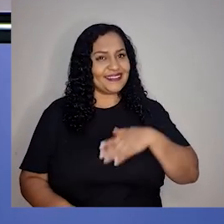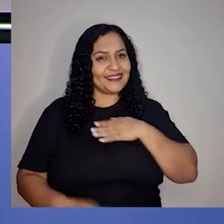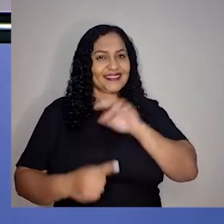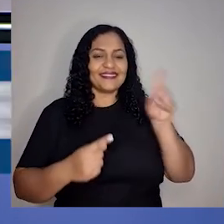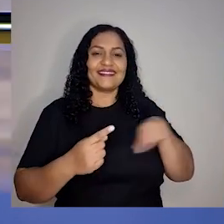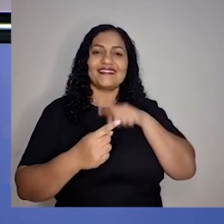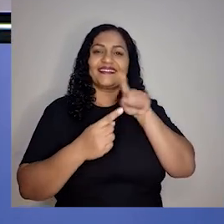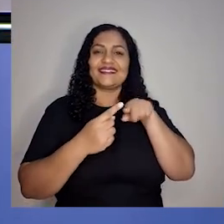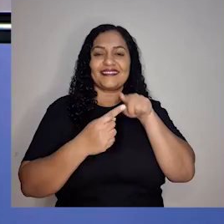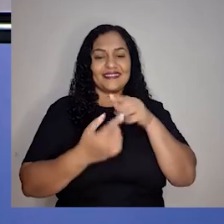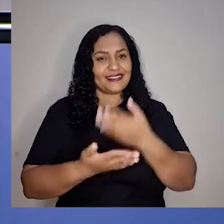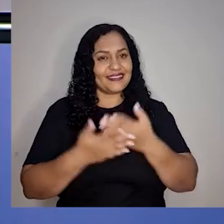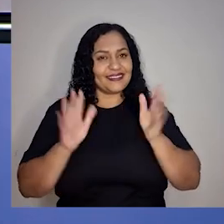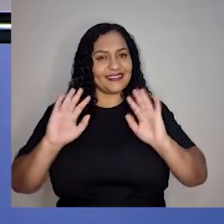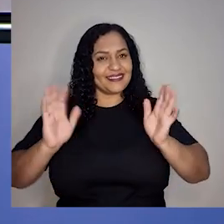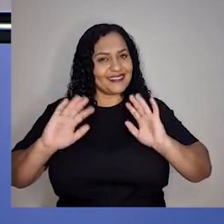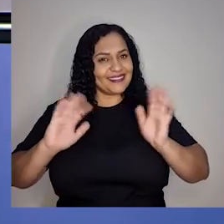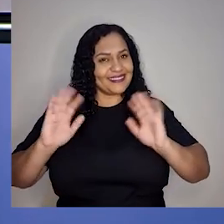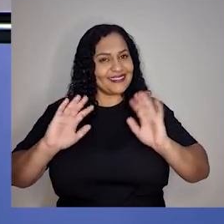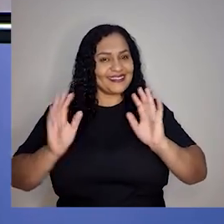e até uma próxima aula pessoal